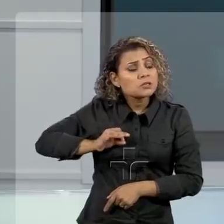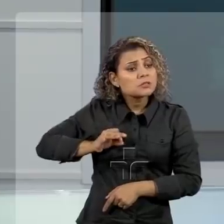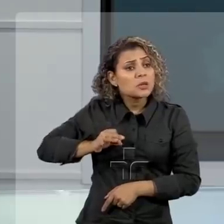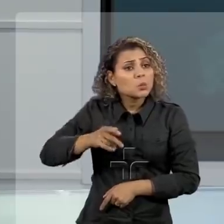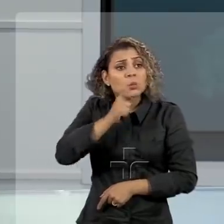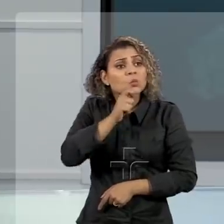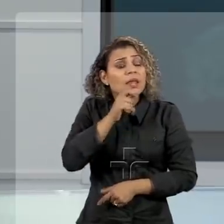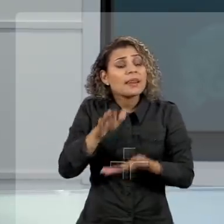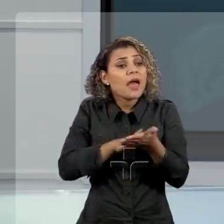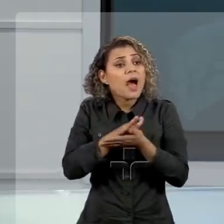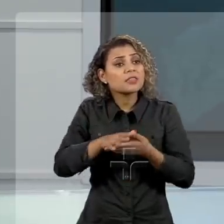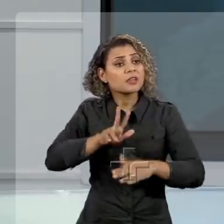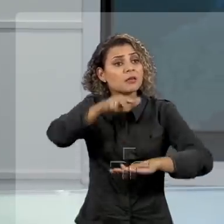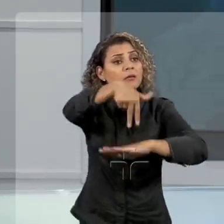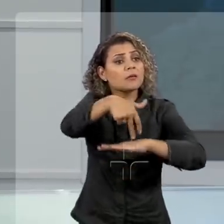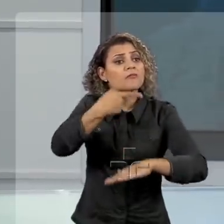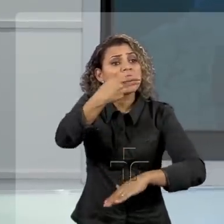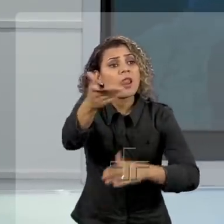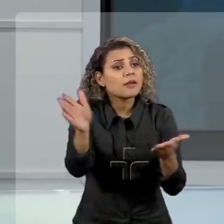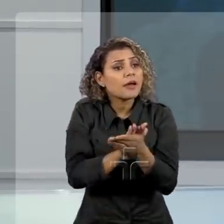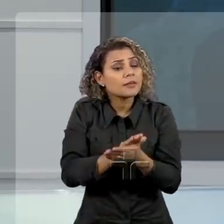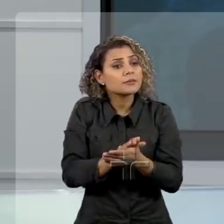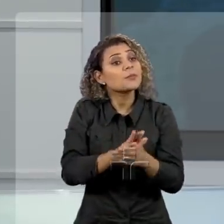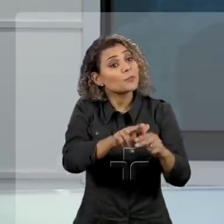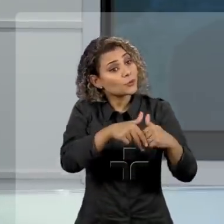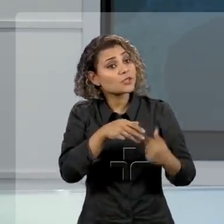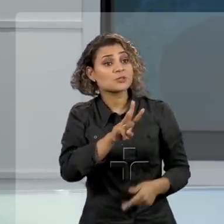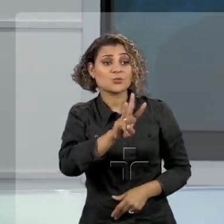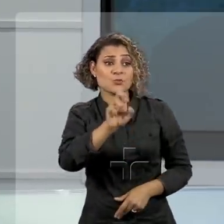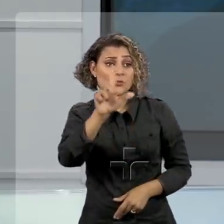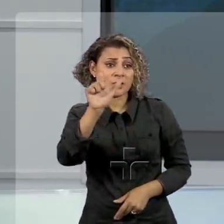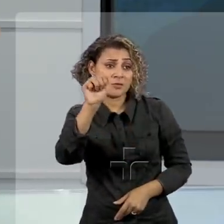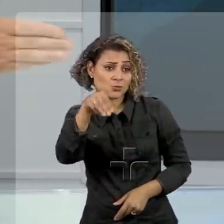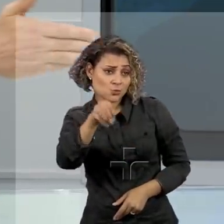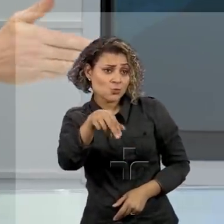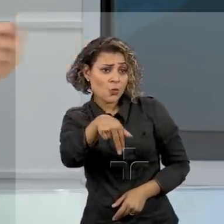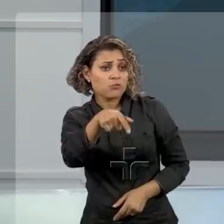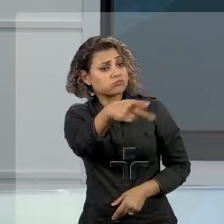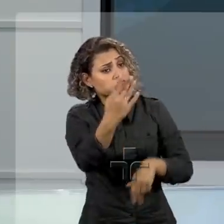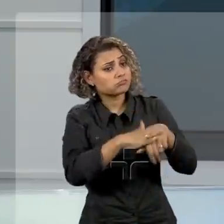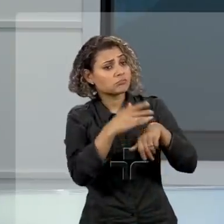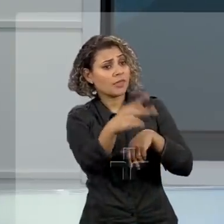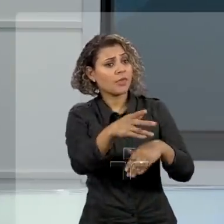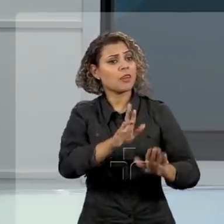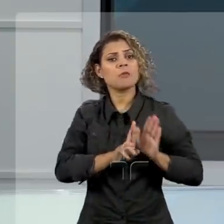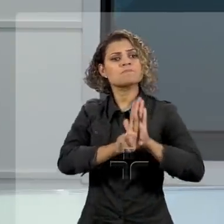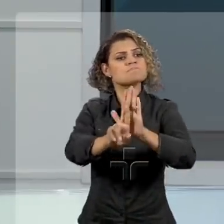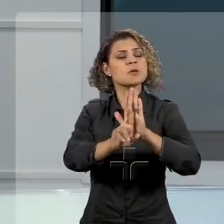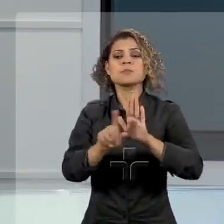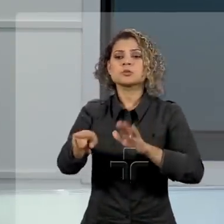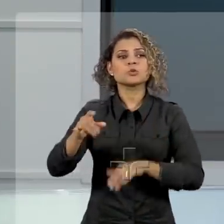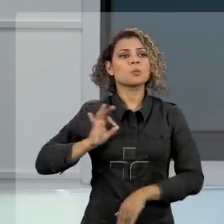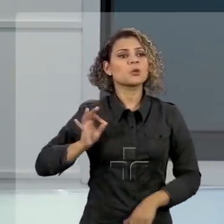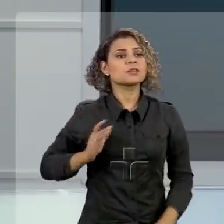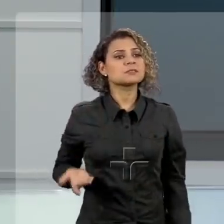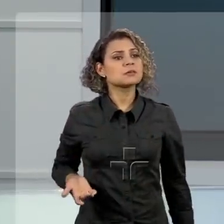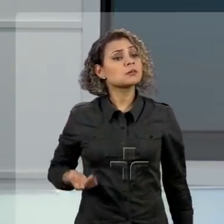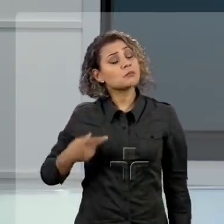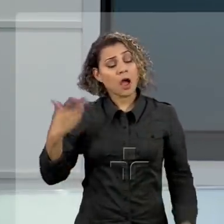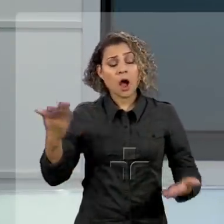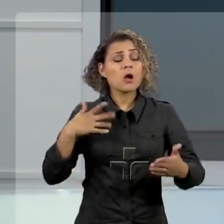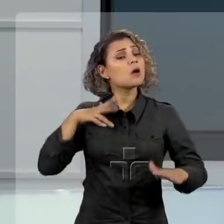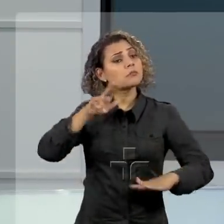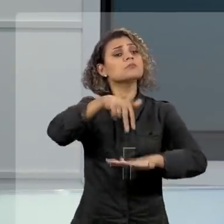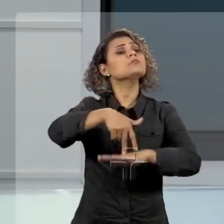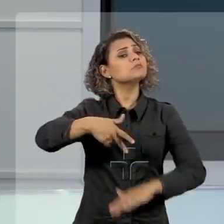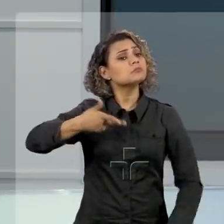porta-voz, não tem alguém que fale, ó, se parem com isso. O Witzel é exatamente isso. Ele assumiu esse papel que o Pondé lembrou bem, ser o porta-voz